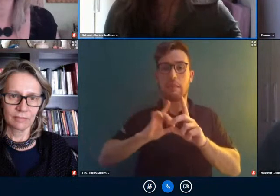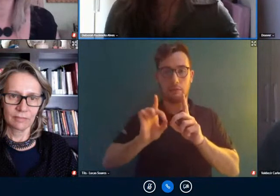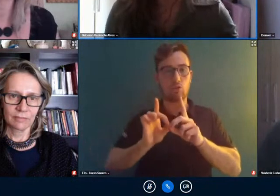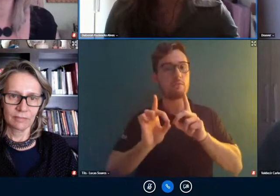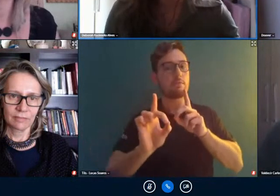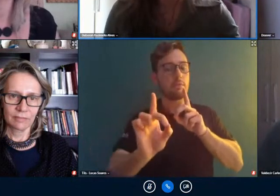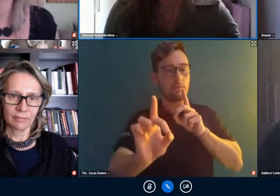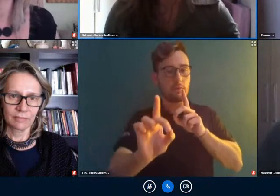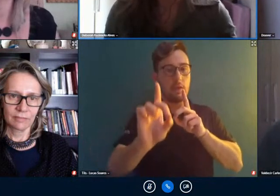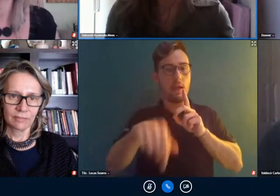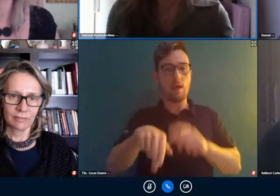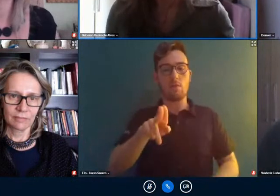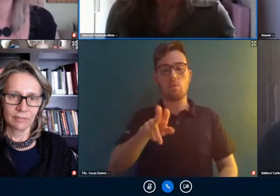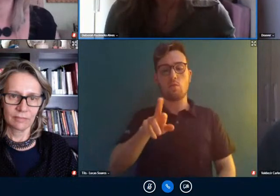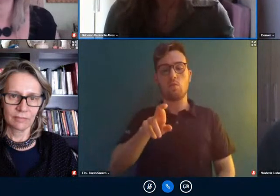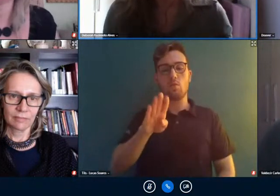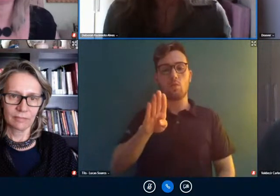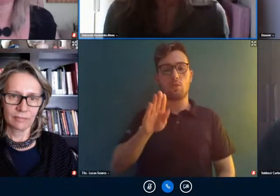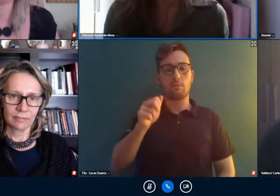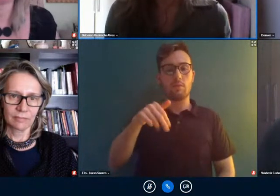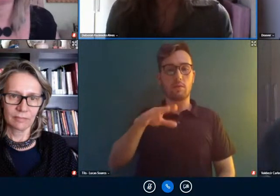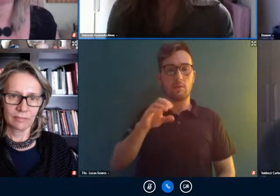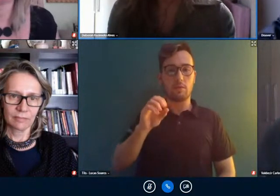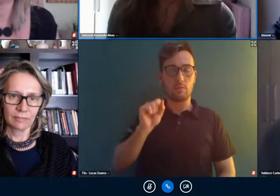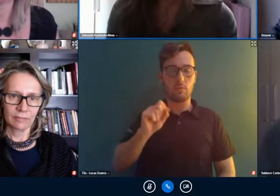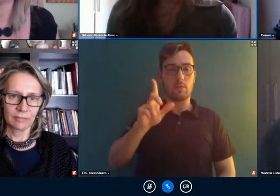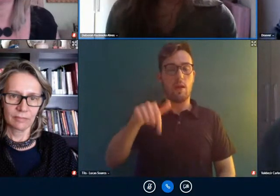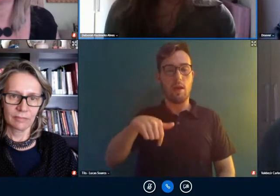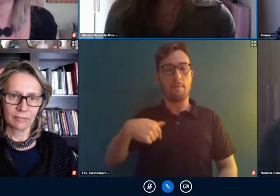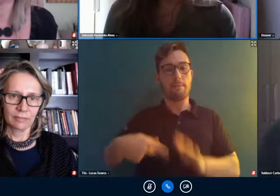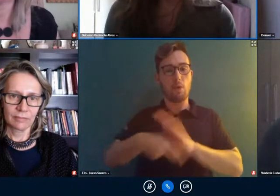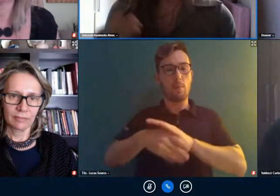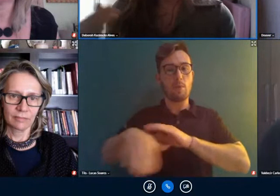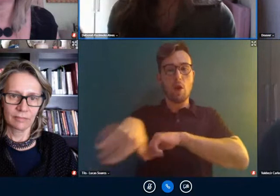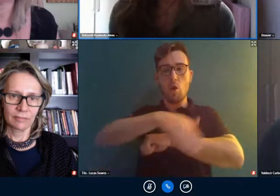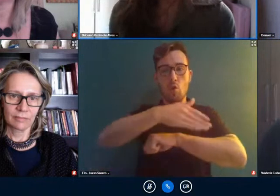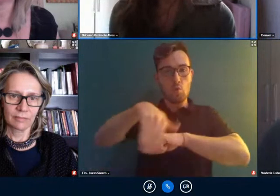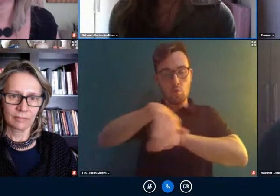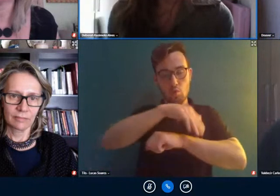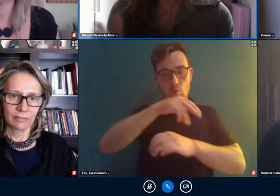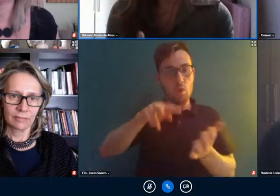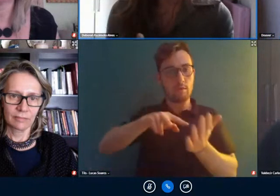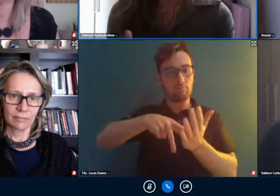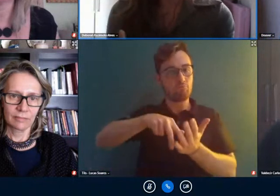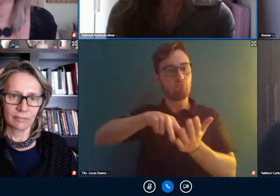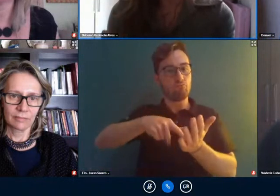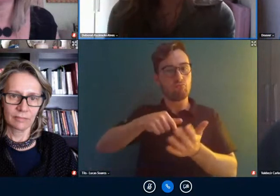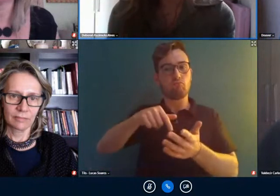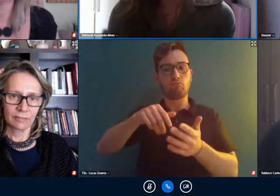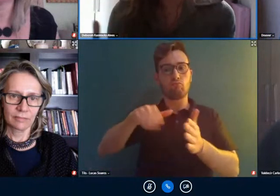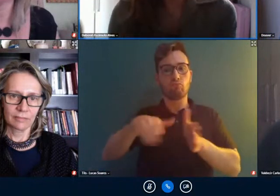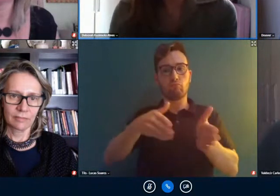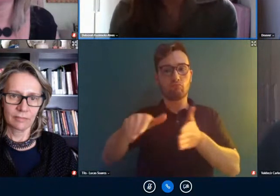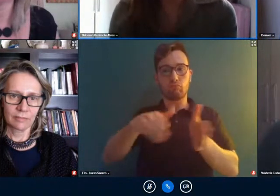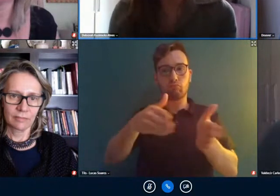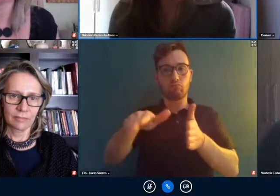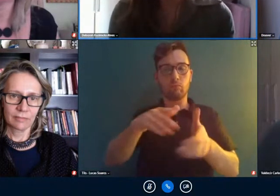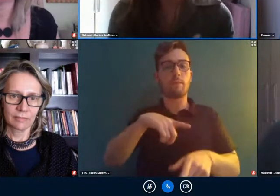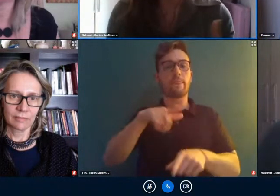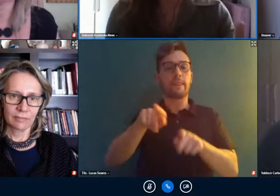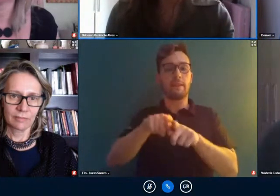tal, que é os urbanos, que é a patinação na rua. E para quem está começando, a forma que a gente tem de